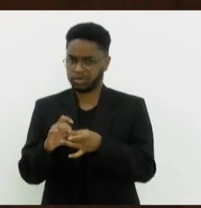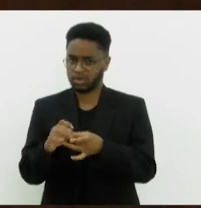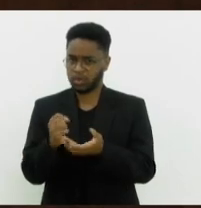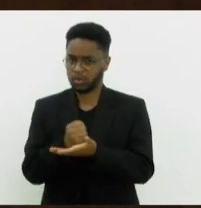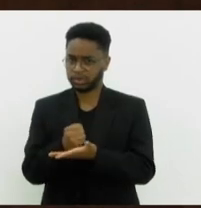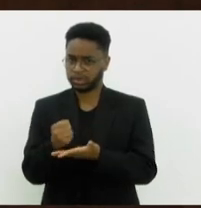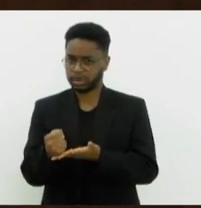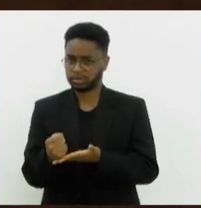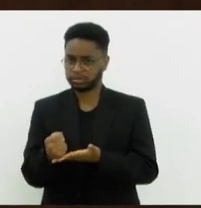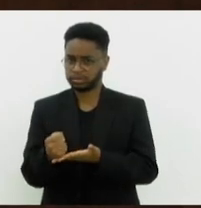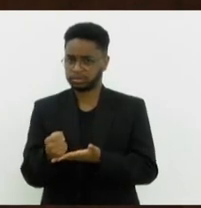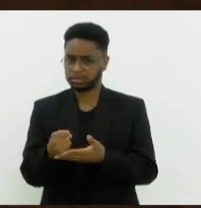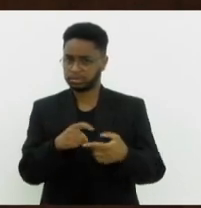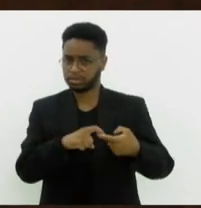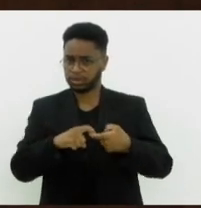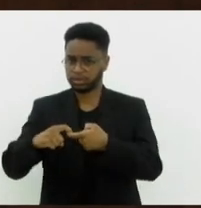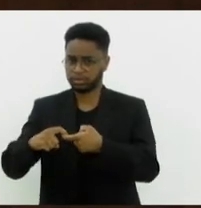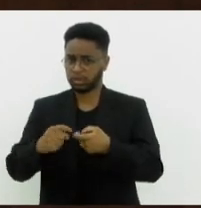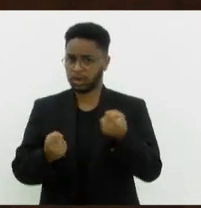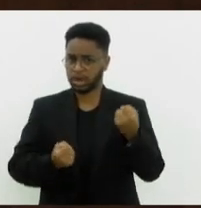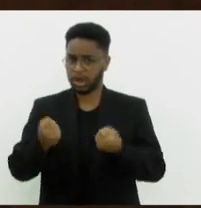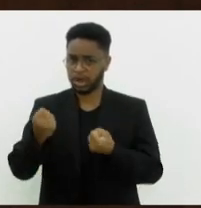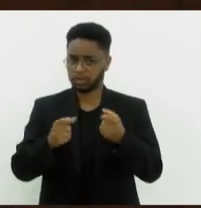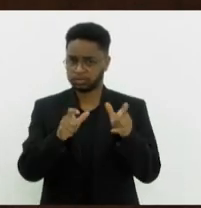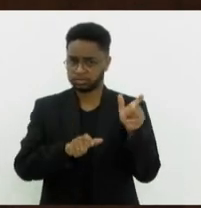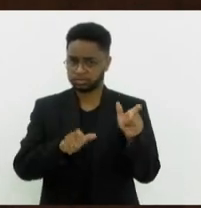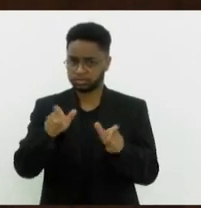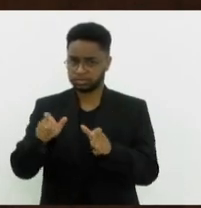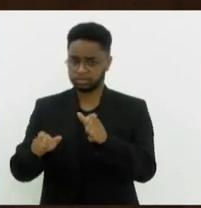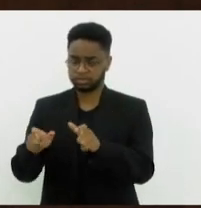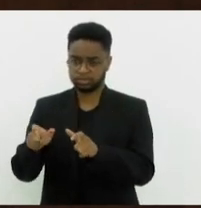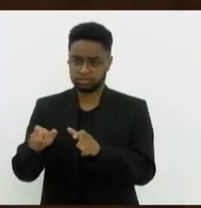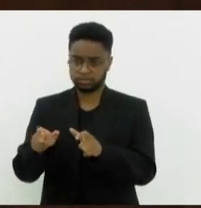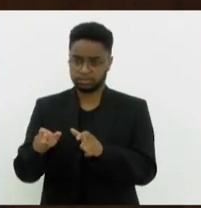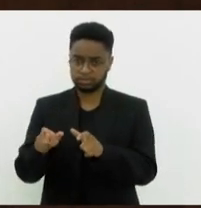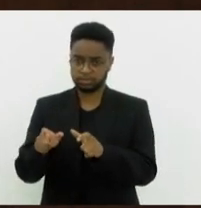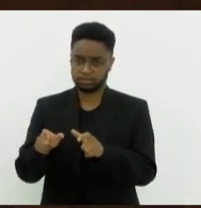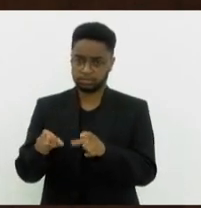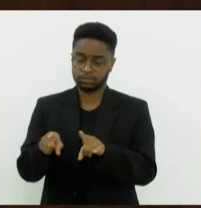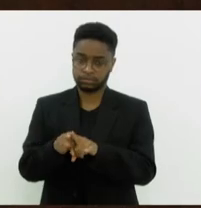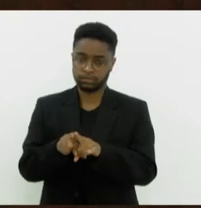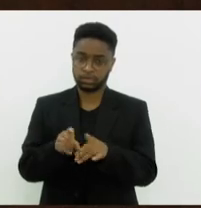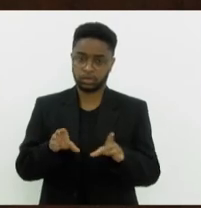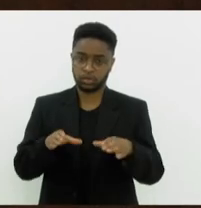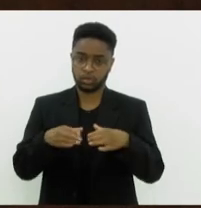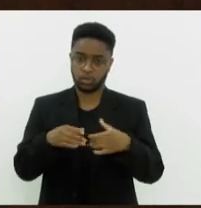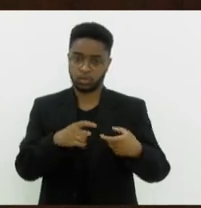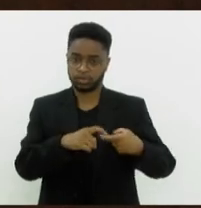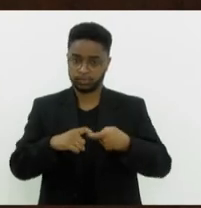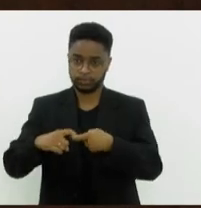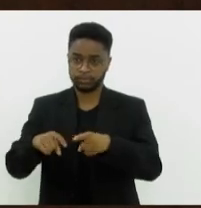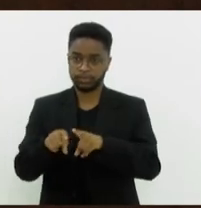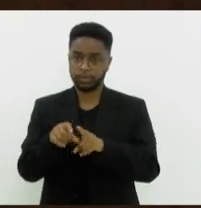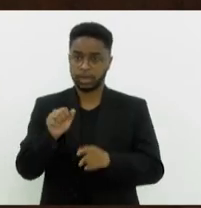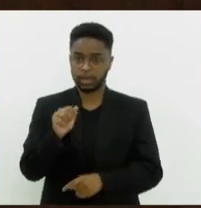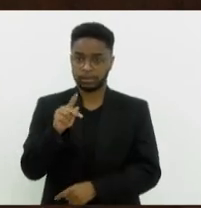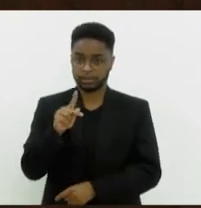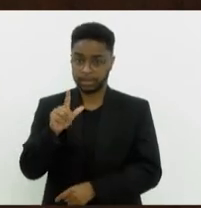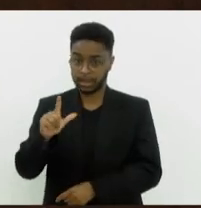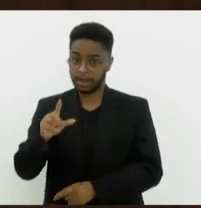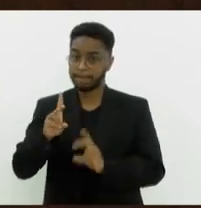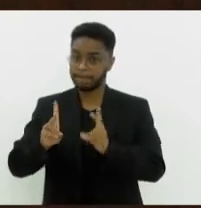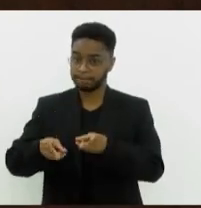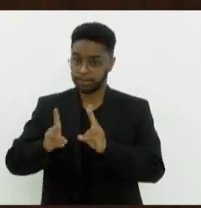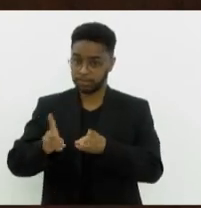para rebocar carro das pessoas e ser da máfia do reboque. A APL, aquela mesmo, do